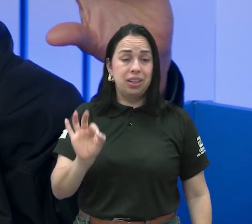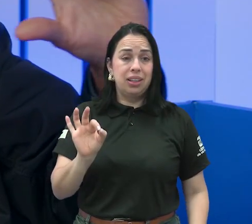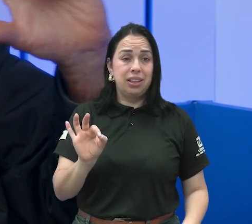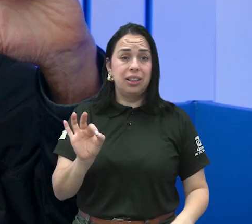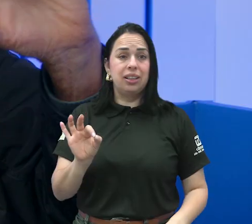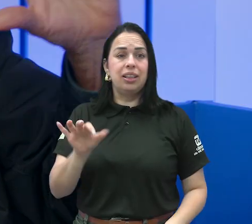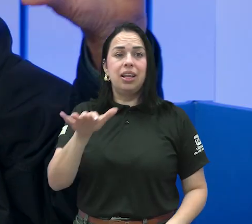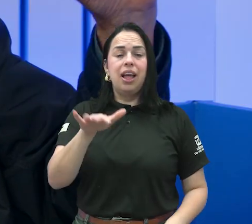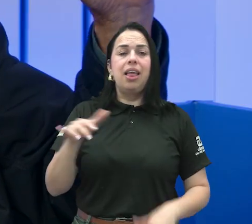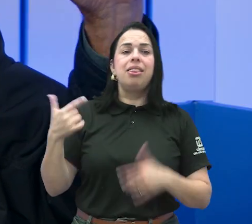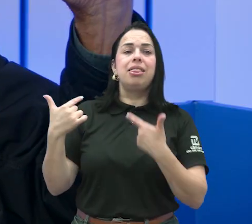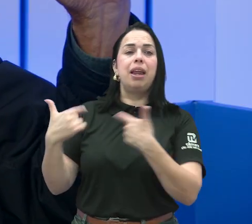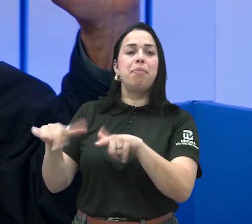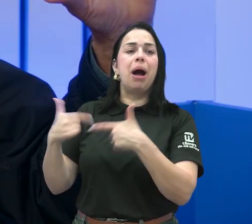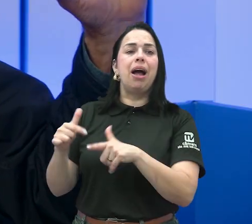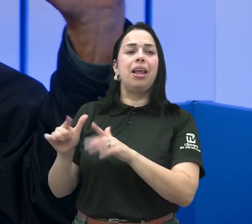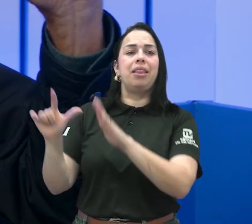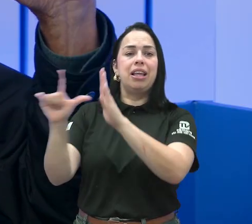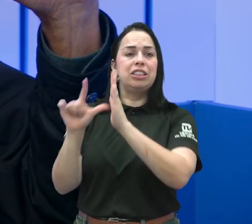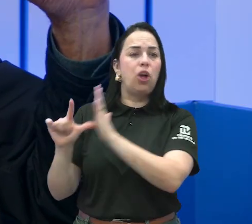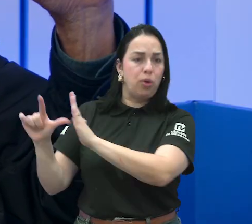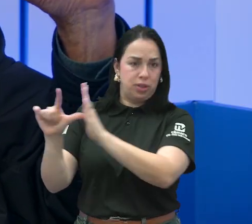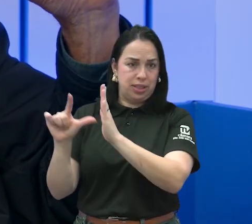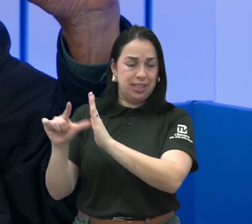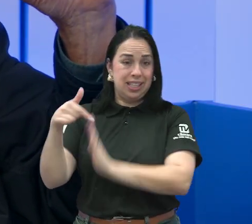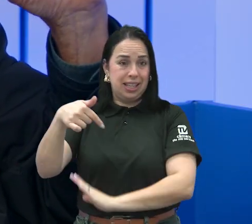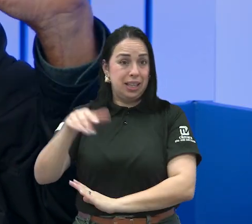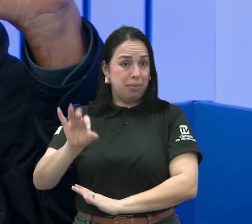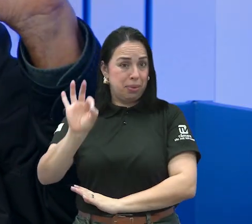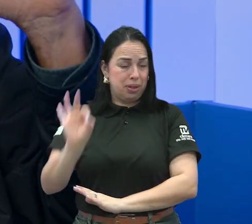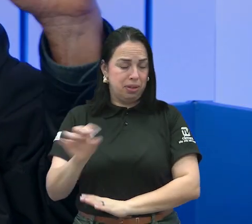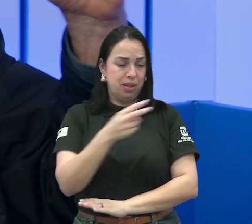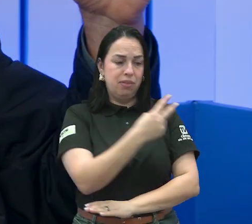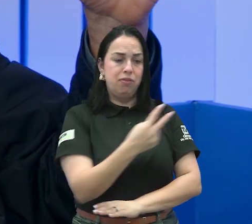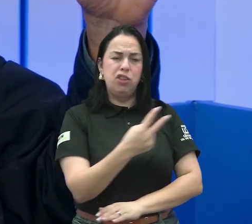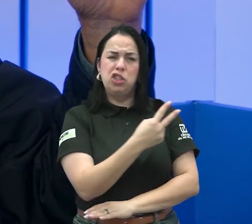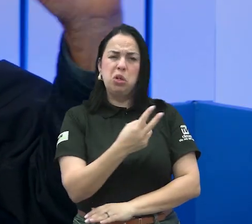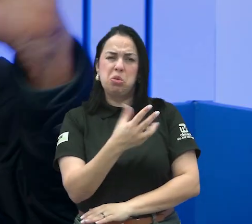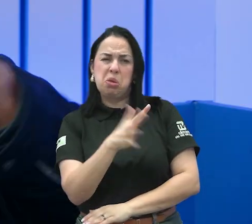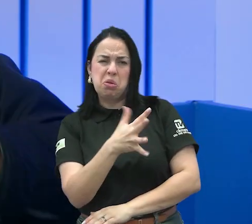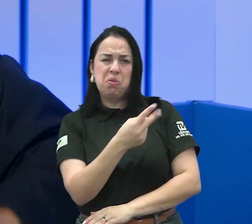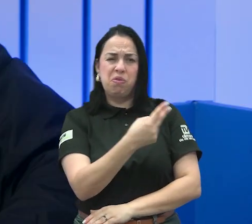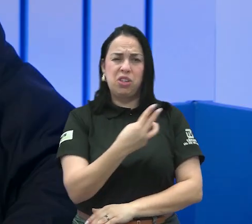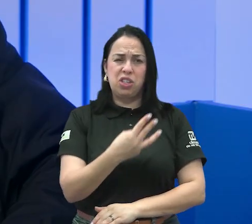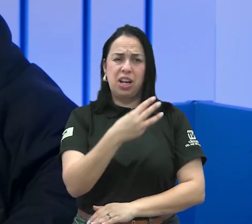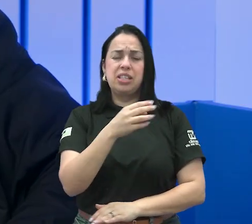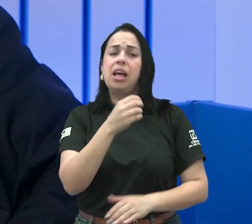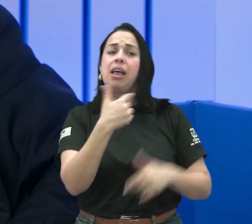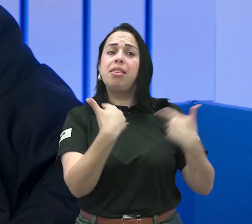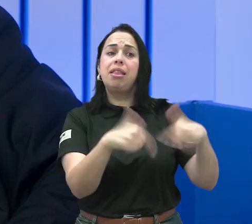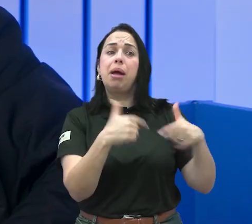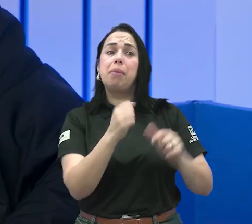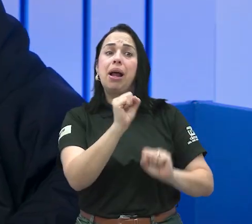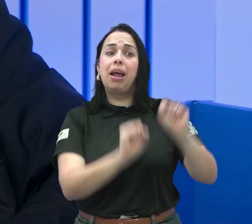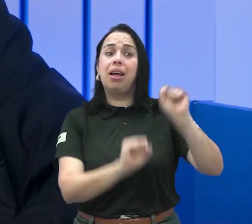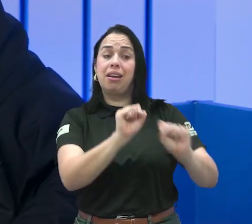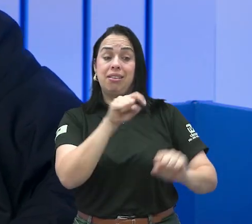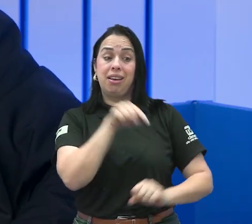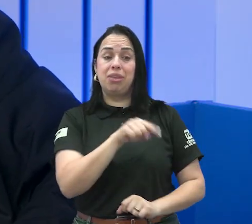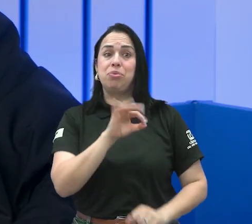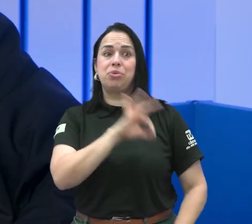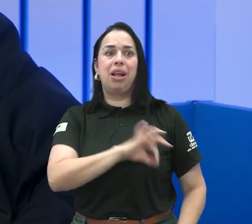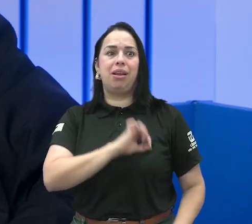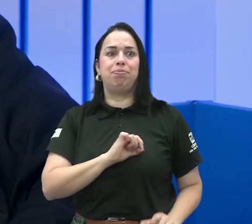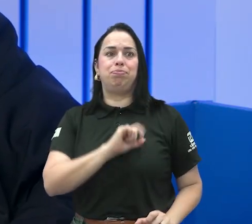beirando isso, está no setor de comércio e serviços. E só 22%, 23% no setor da indústria, que é onde estão